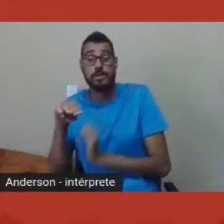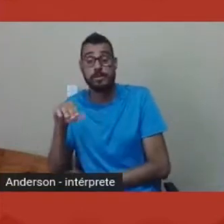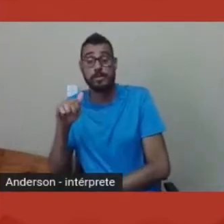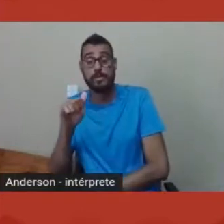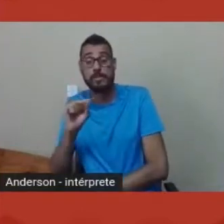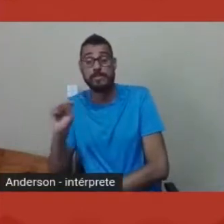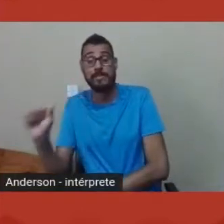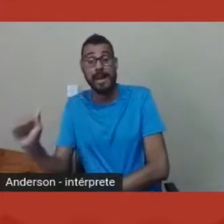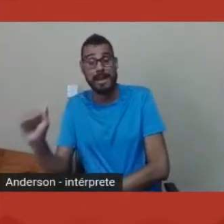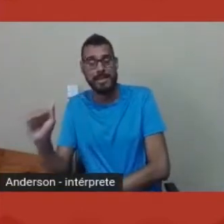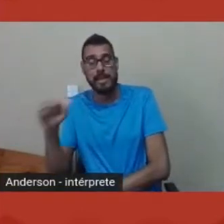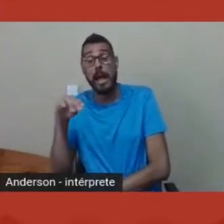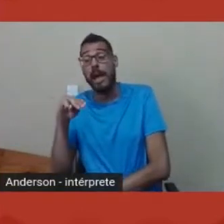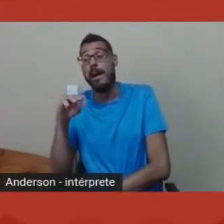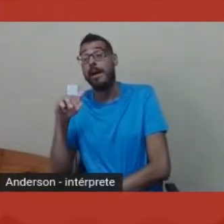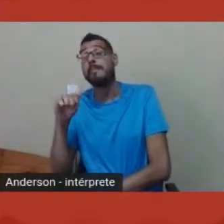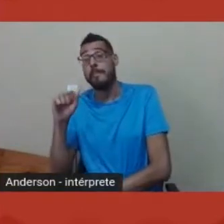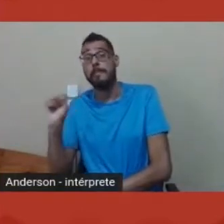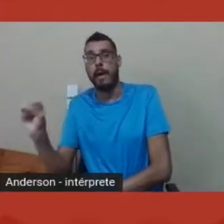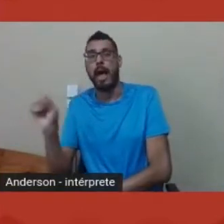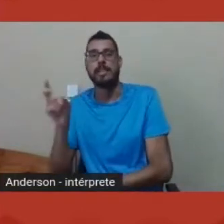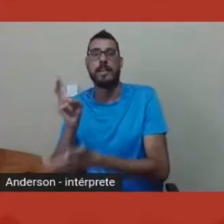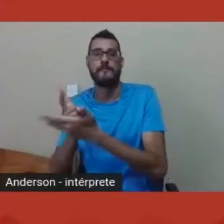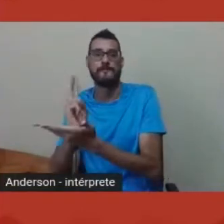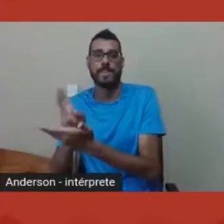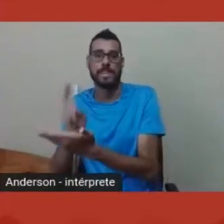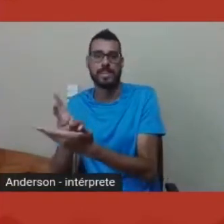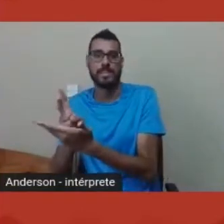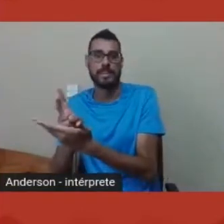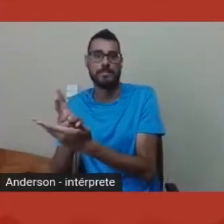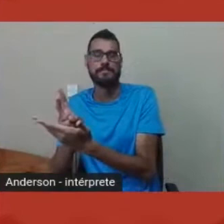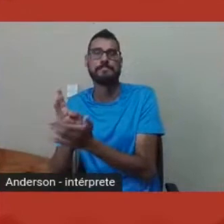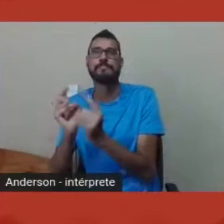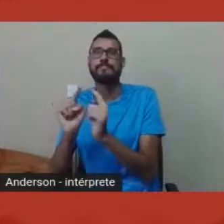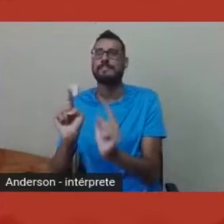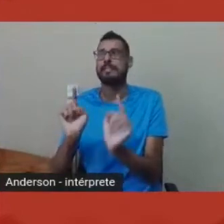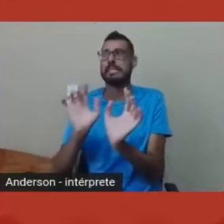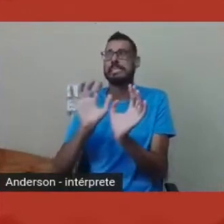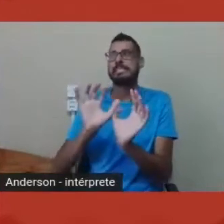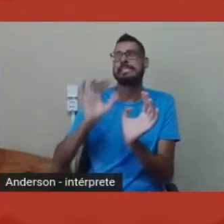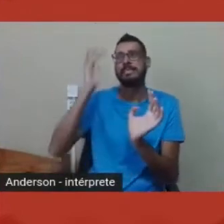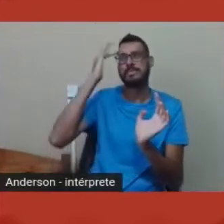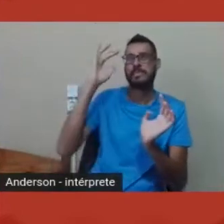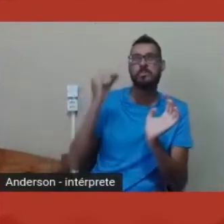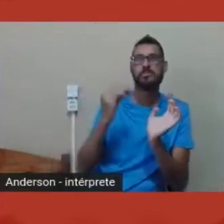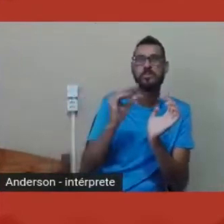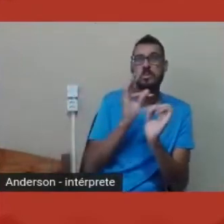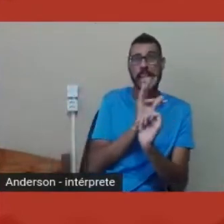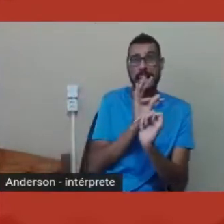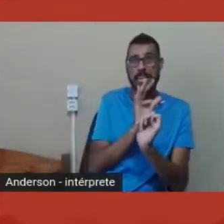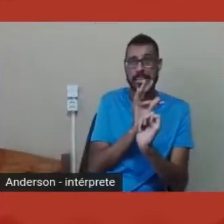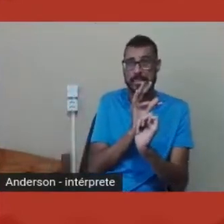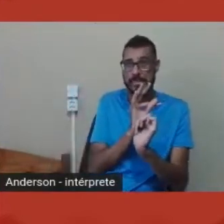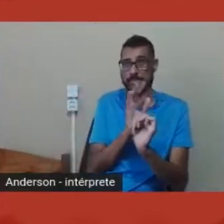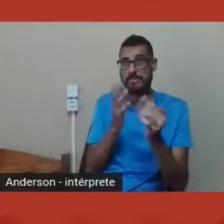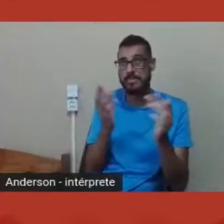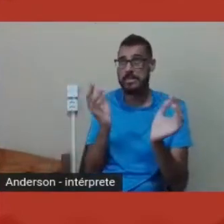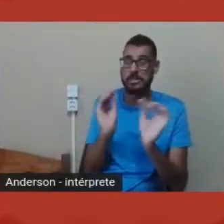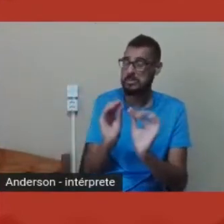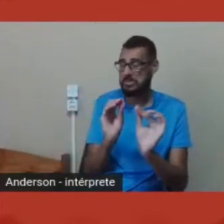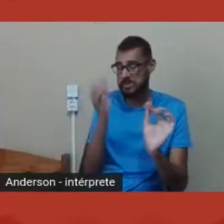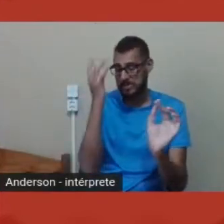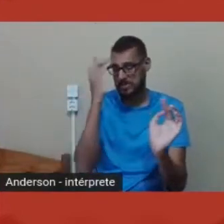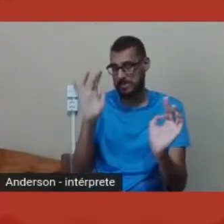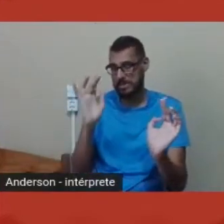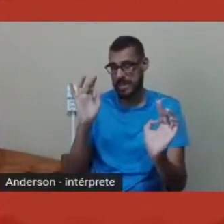é a massa, mas eu não... Daí eu achei que estava muito técnico, aí eu não coloquei, mas... É isso. Tá bom,